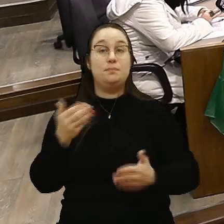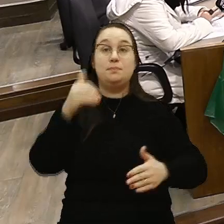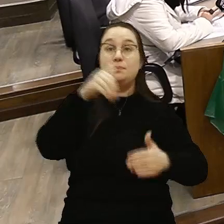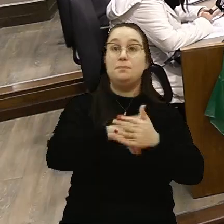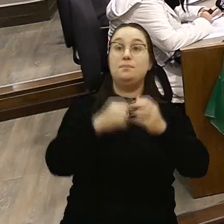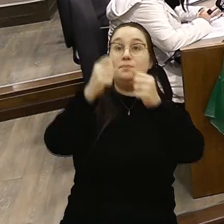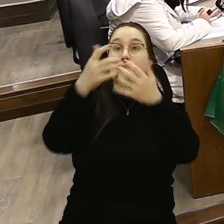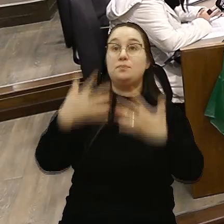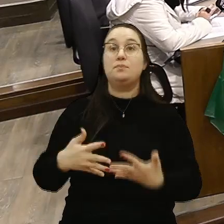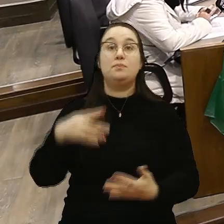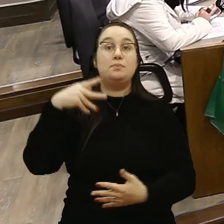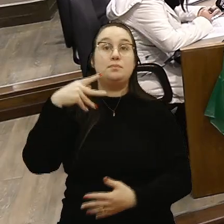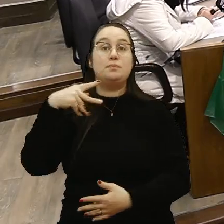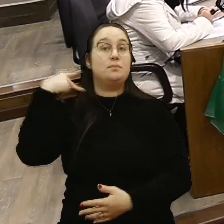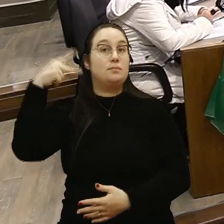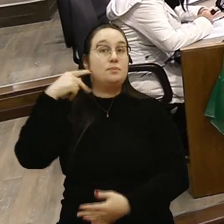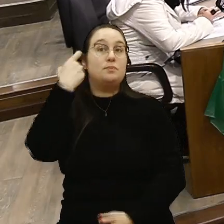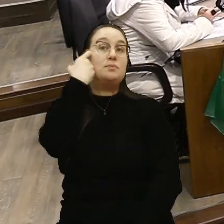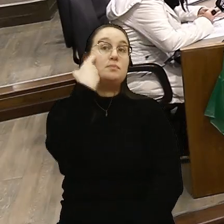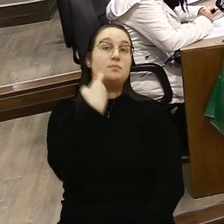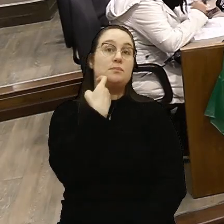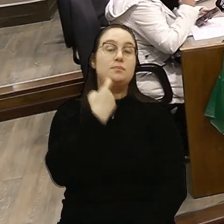Voto vereador Caleb Garbim.